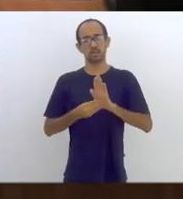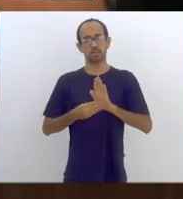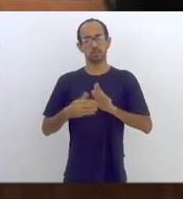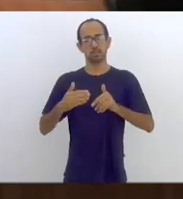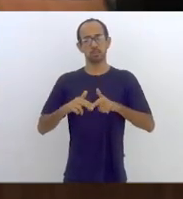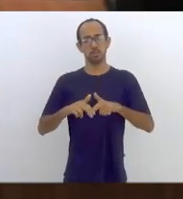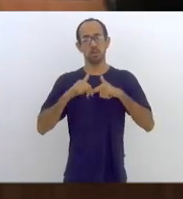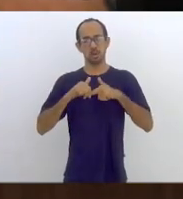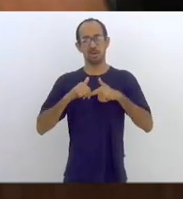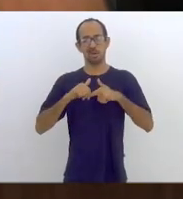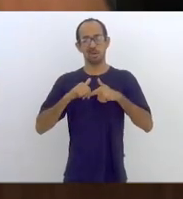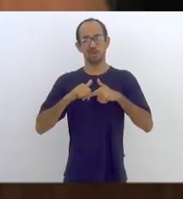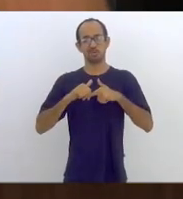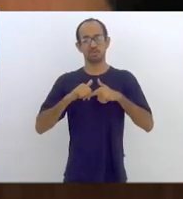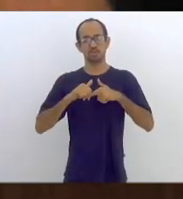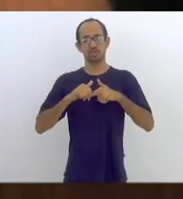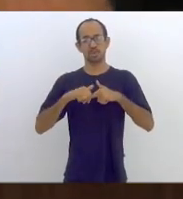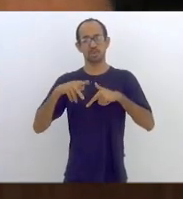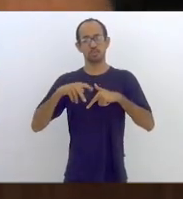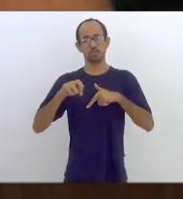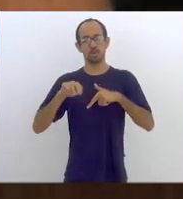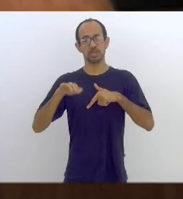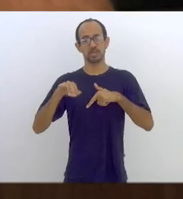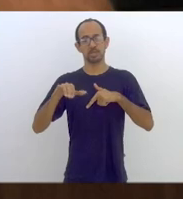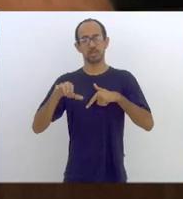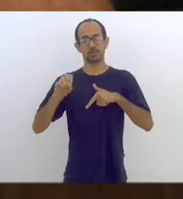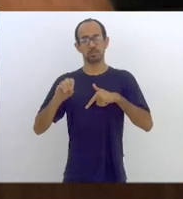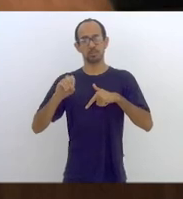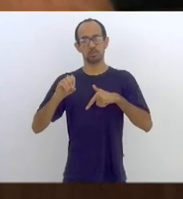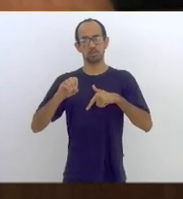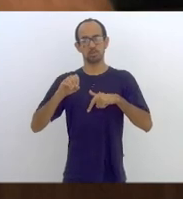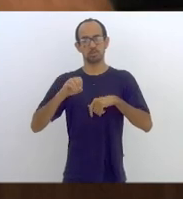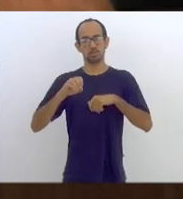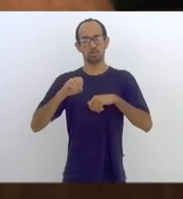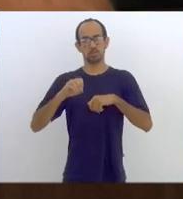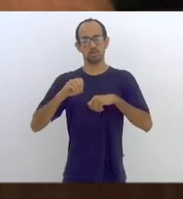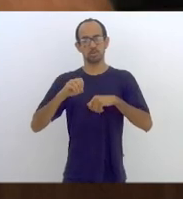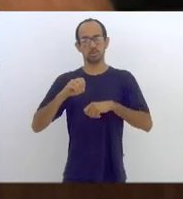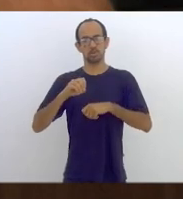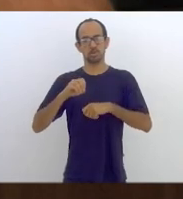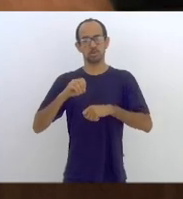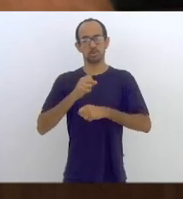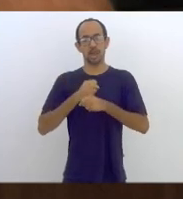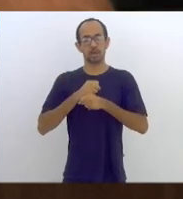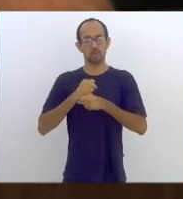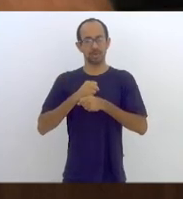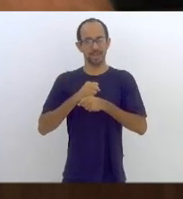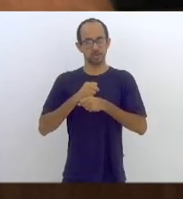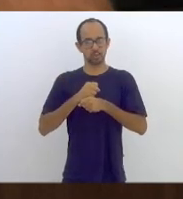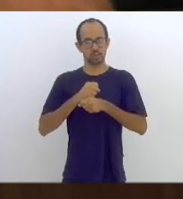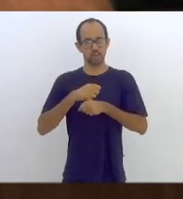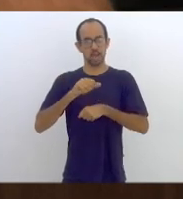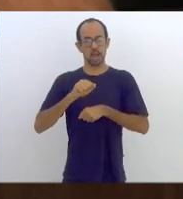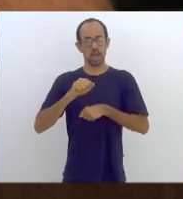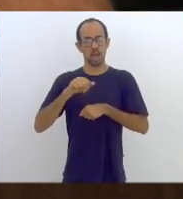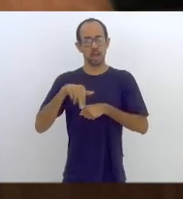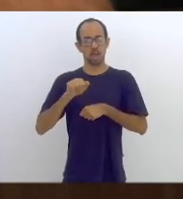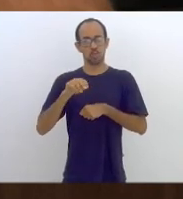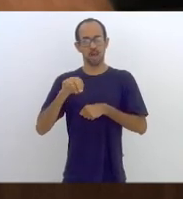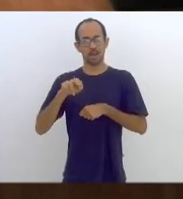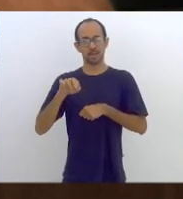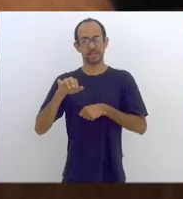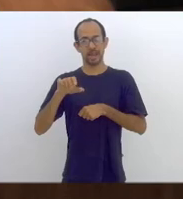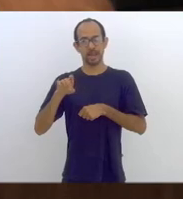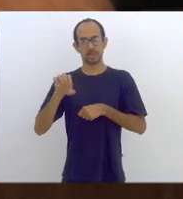do princípio da anterioridade se não for anualidade é a mesma coisa analidade anterioridade